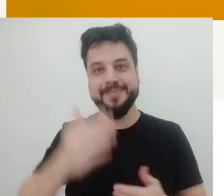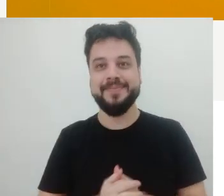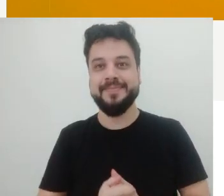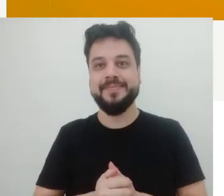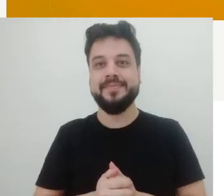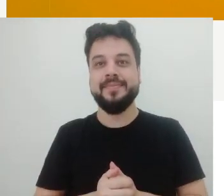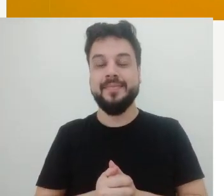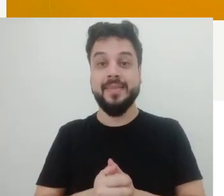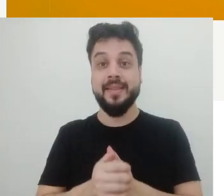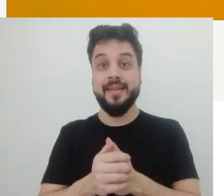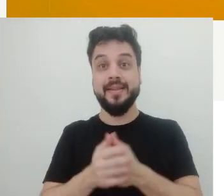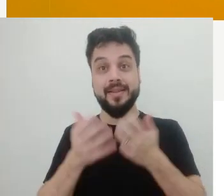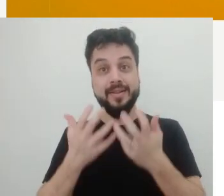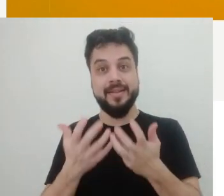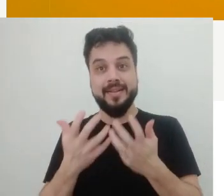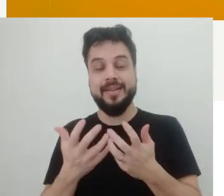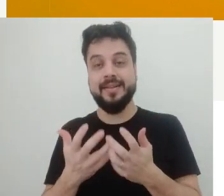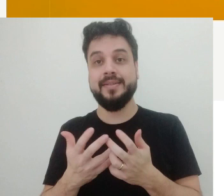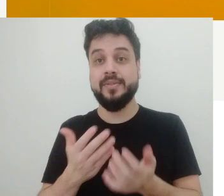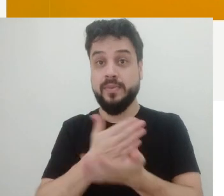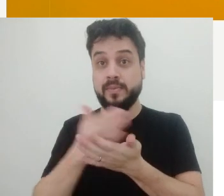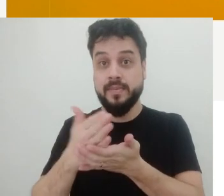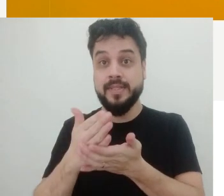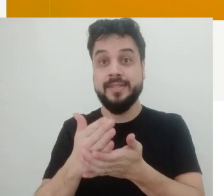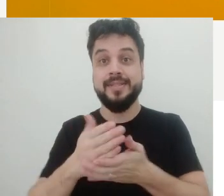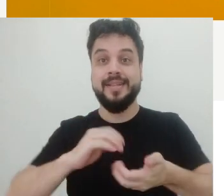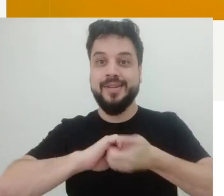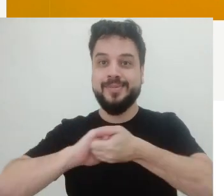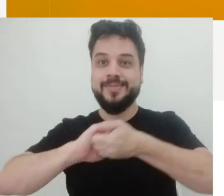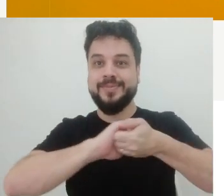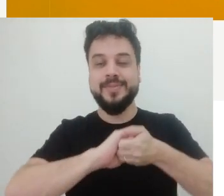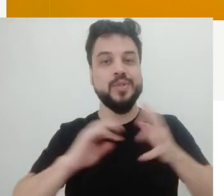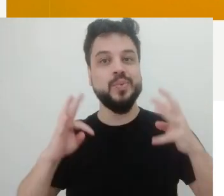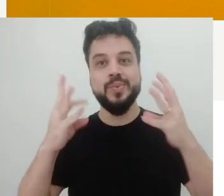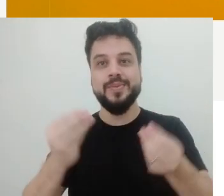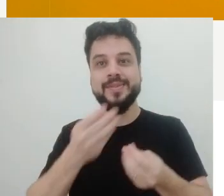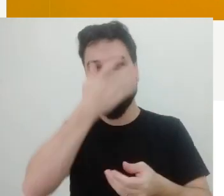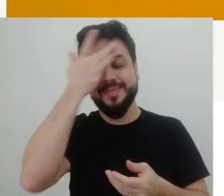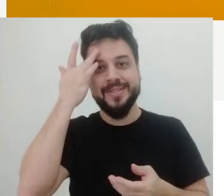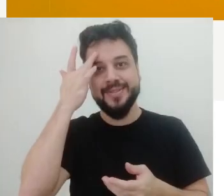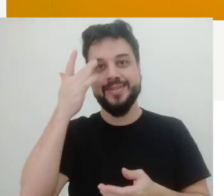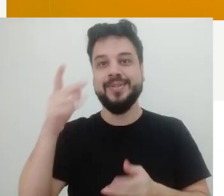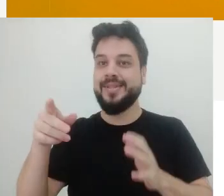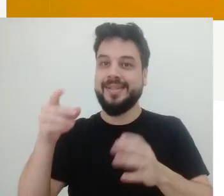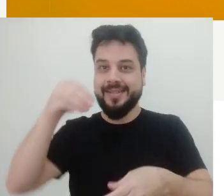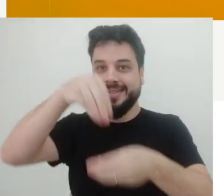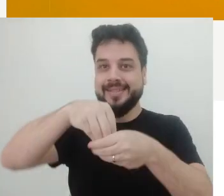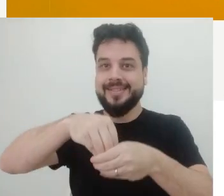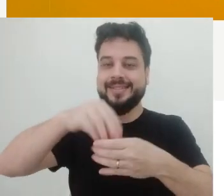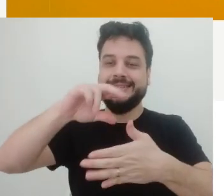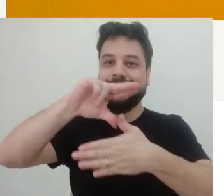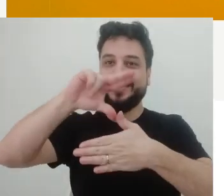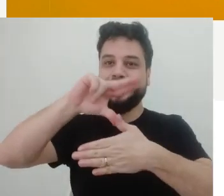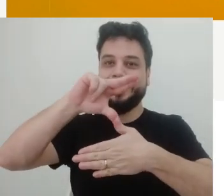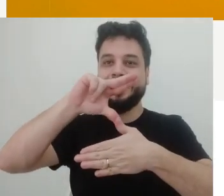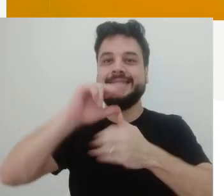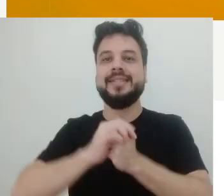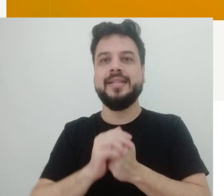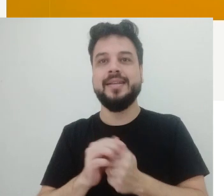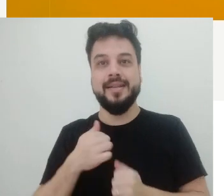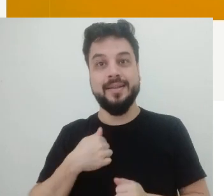Estive numerosas veces na UNILA, acredito que 5 veces físicamente, e esta seria a 6ª